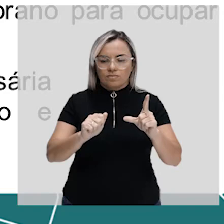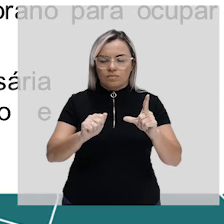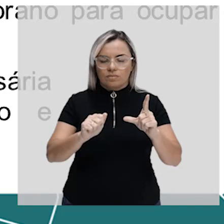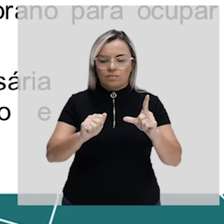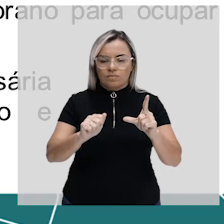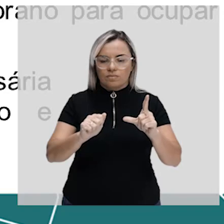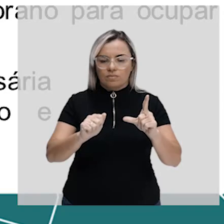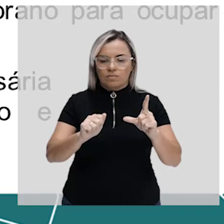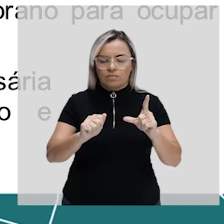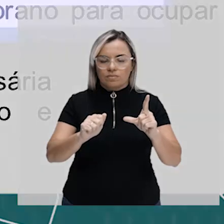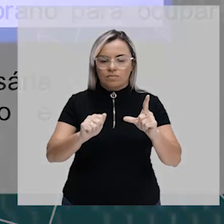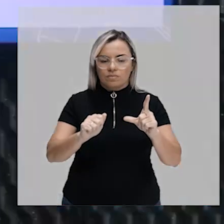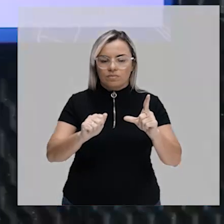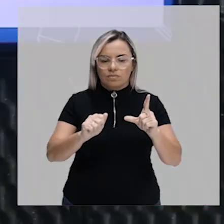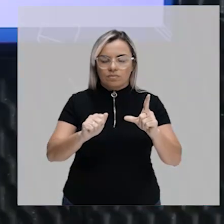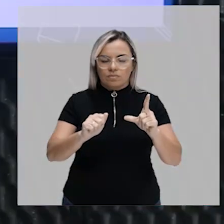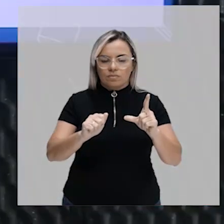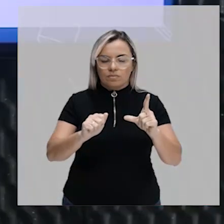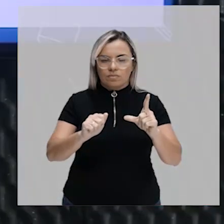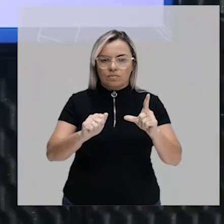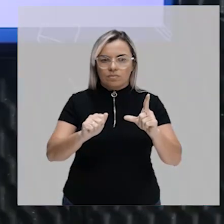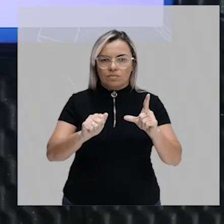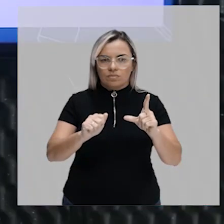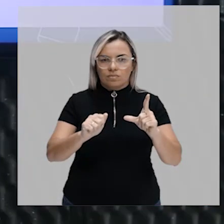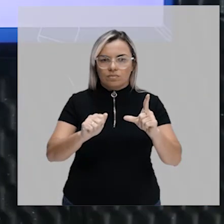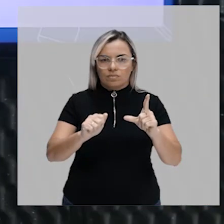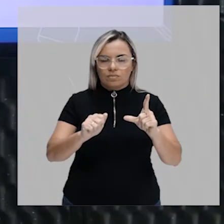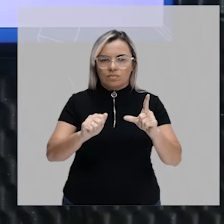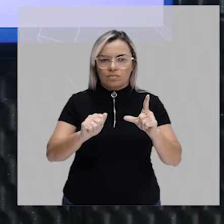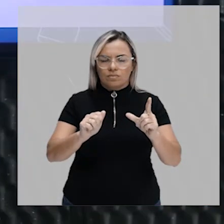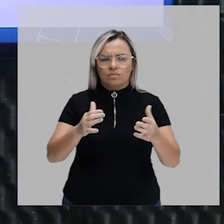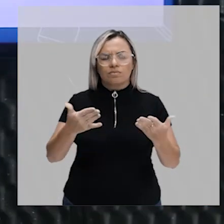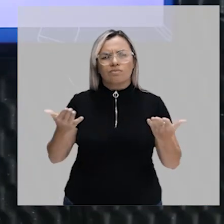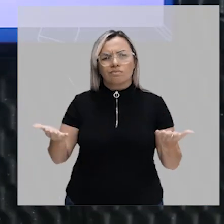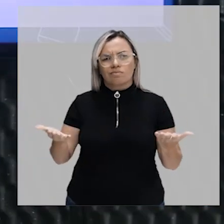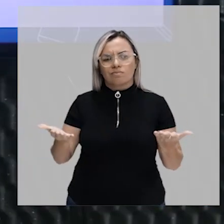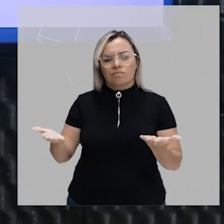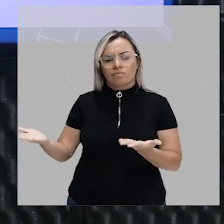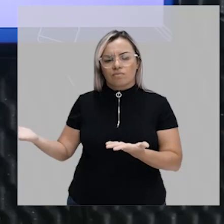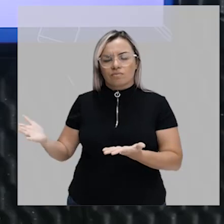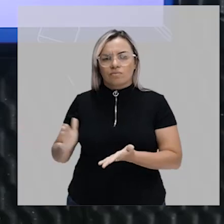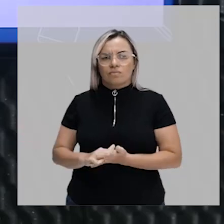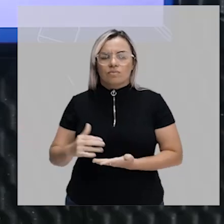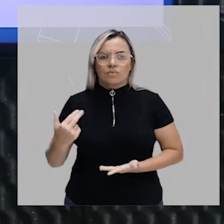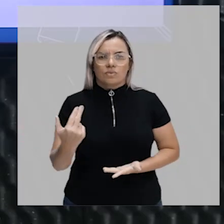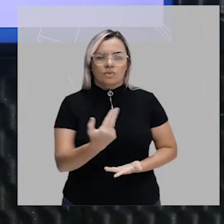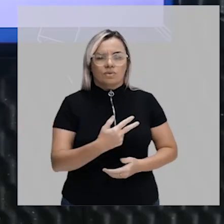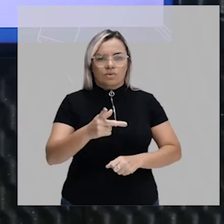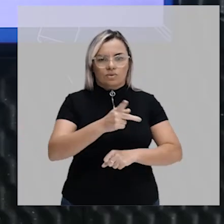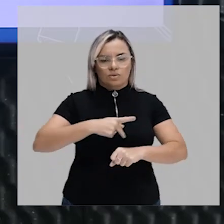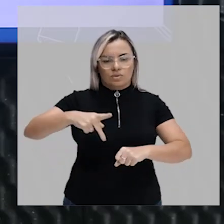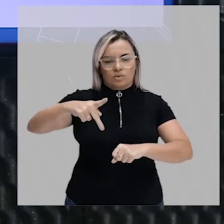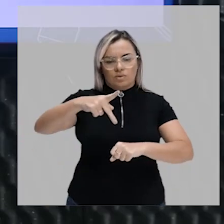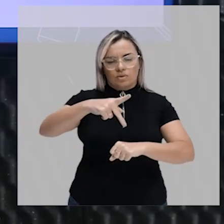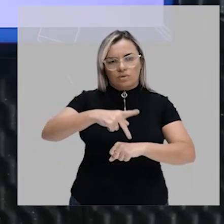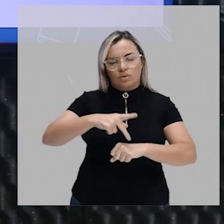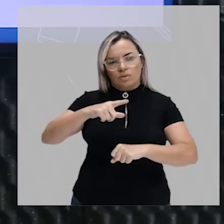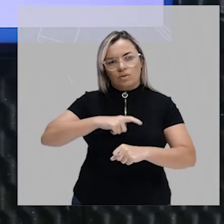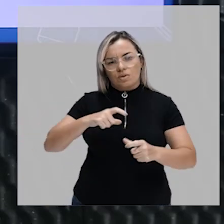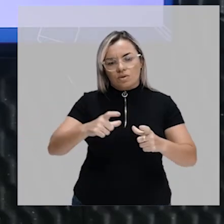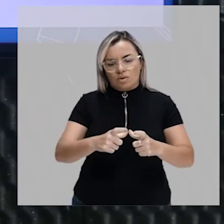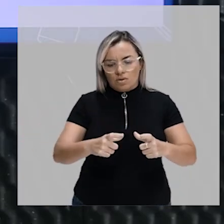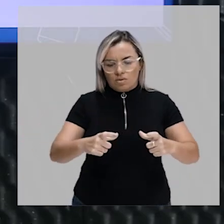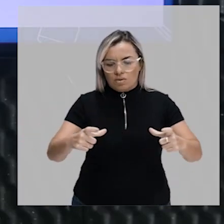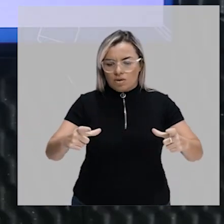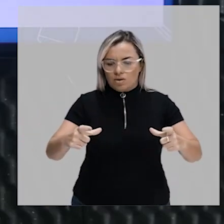predominantemente interiorano para ocupar melhor o litoral. Ora, galera, o nosso país hoje ele tem maior concentração